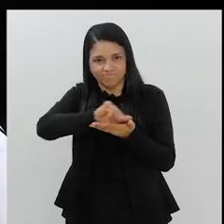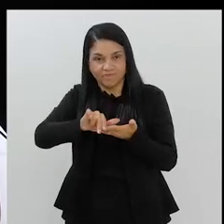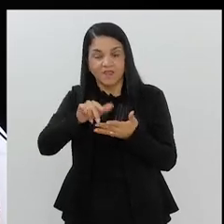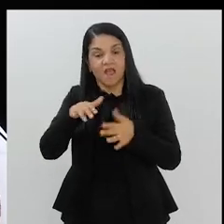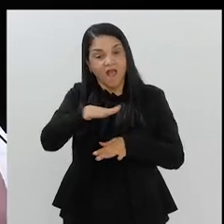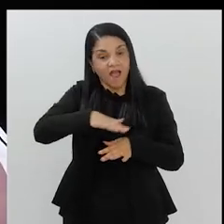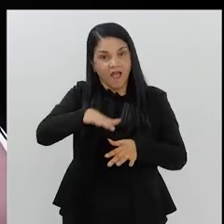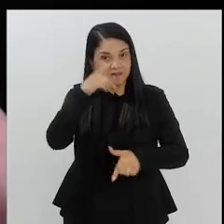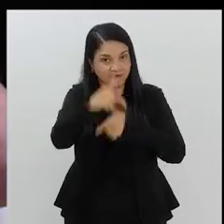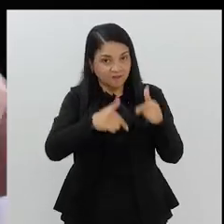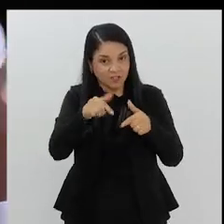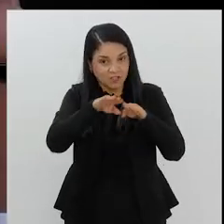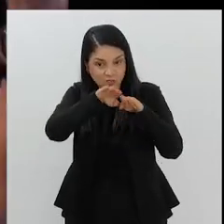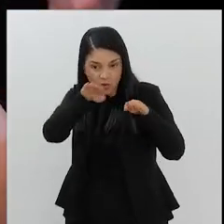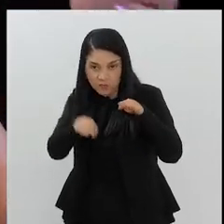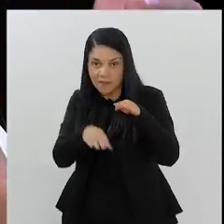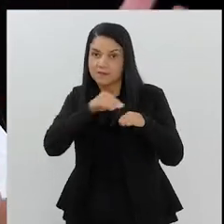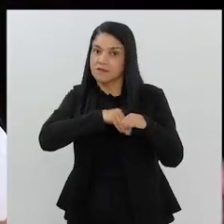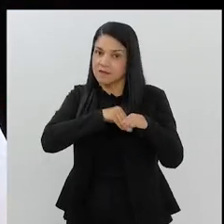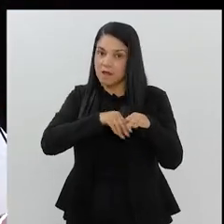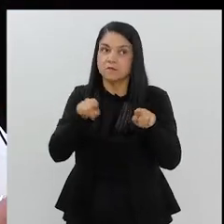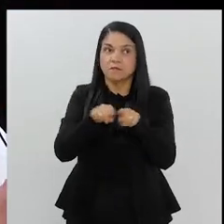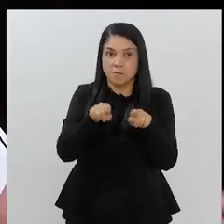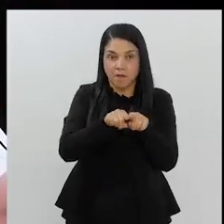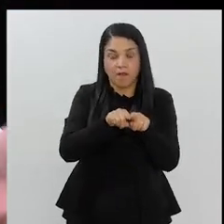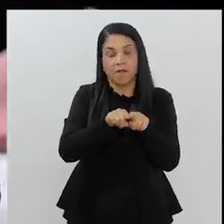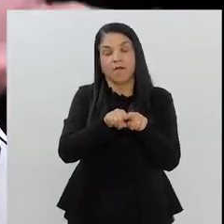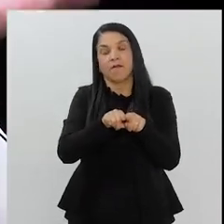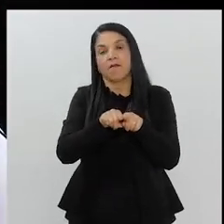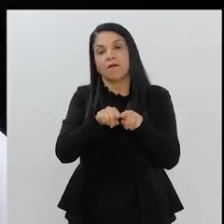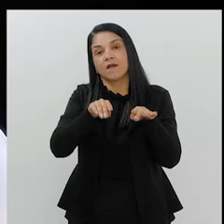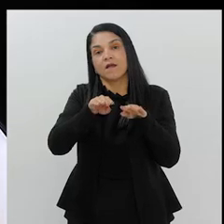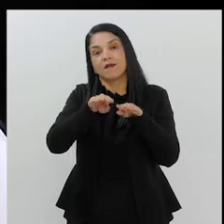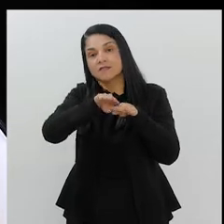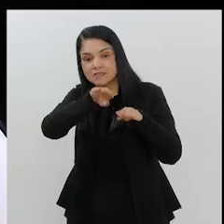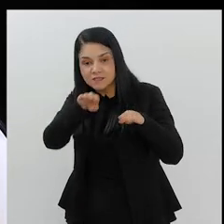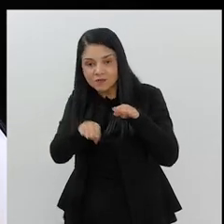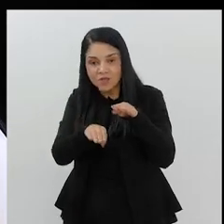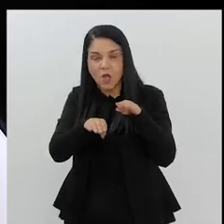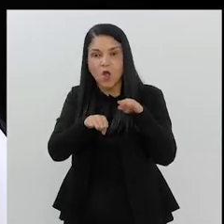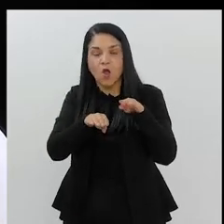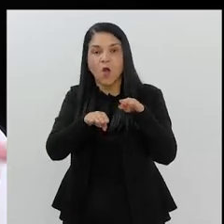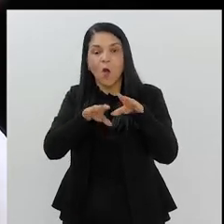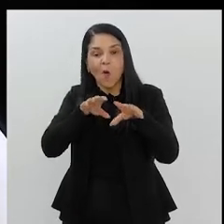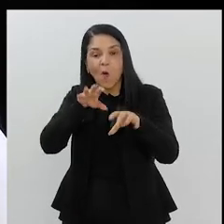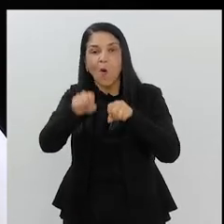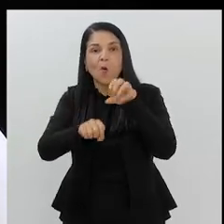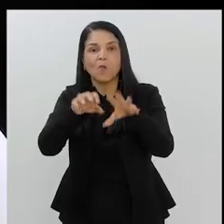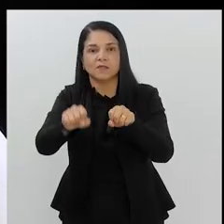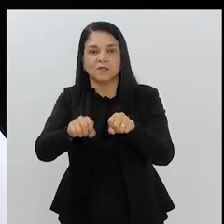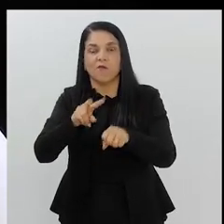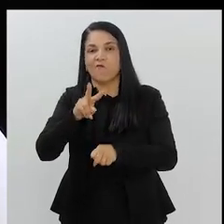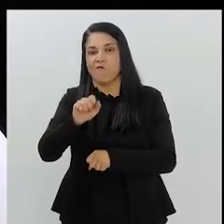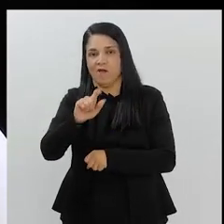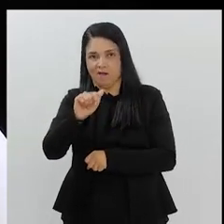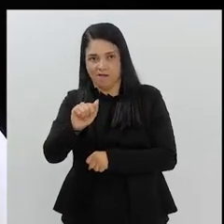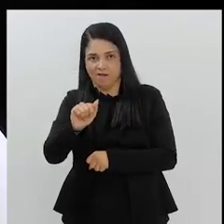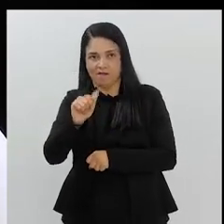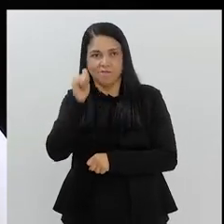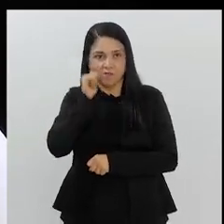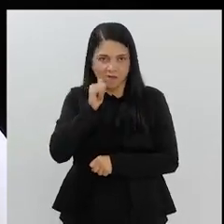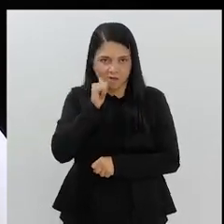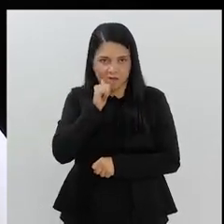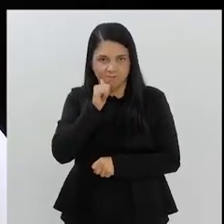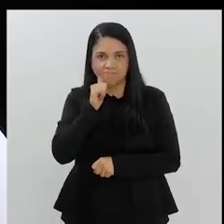trabalho você pode ter a desigualdade salarial como você pode também ter a a desigualdade em termos de ocupação de mercado de trabalho